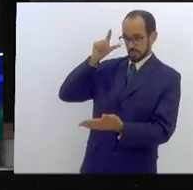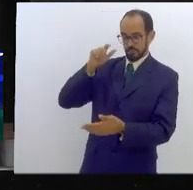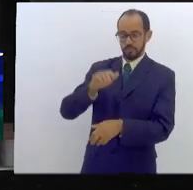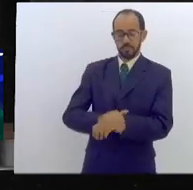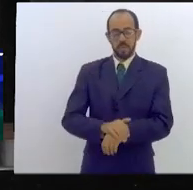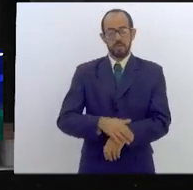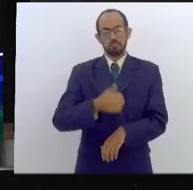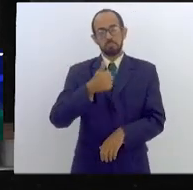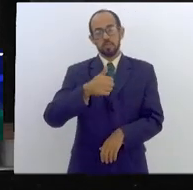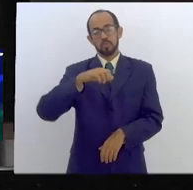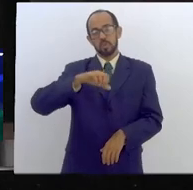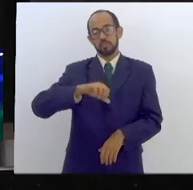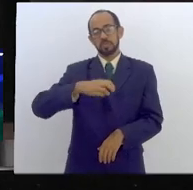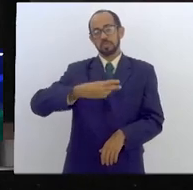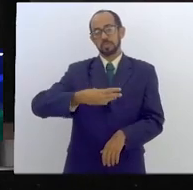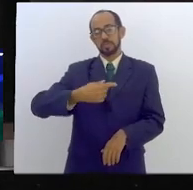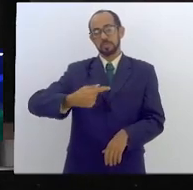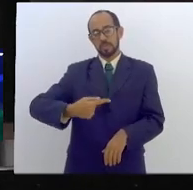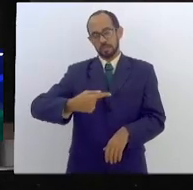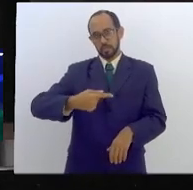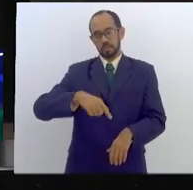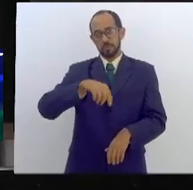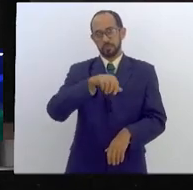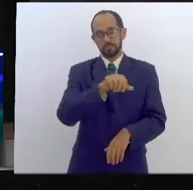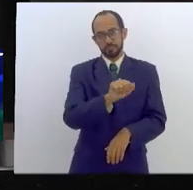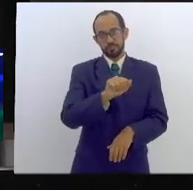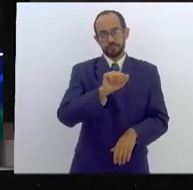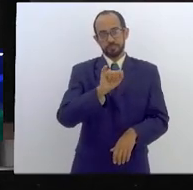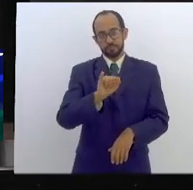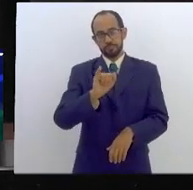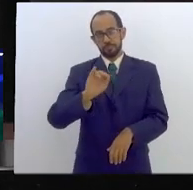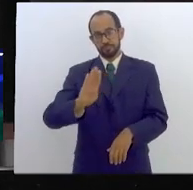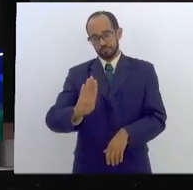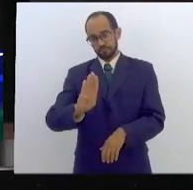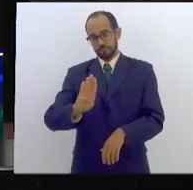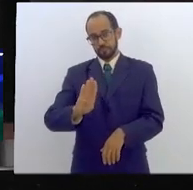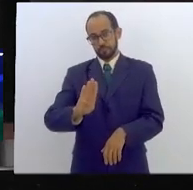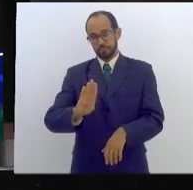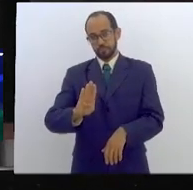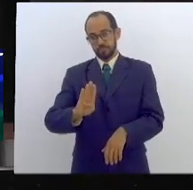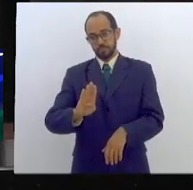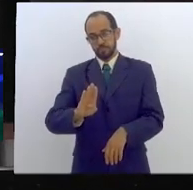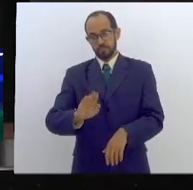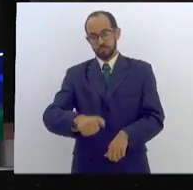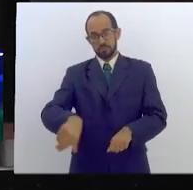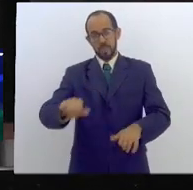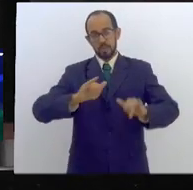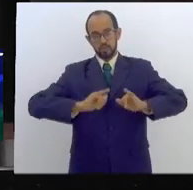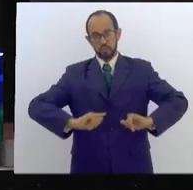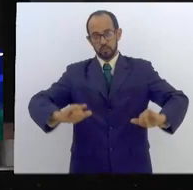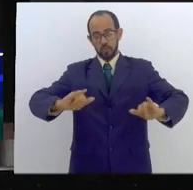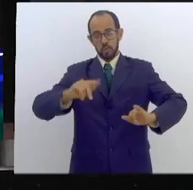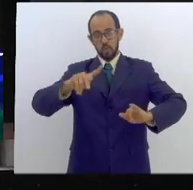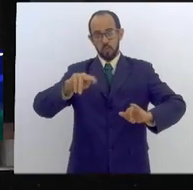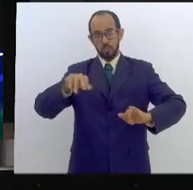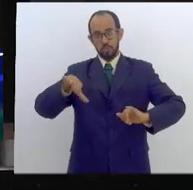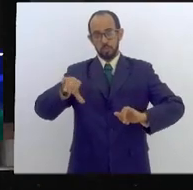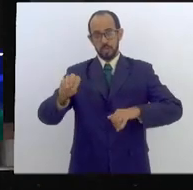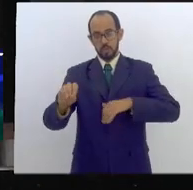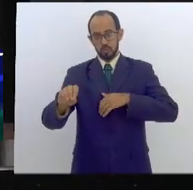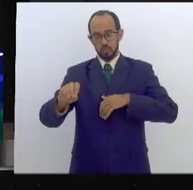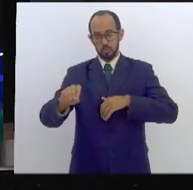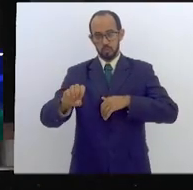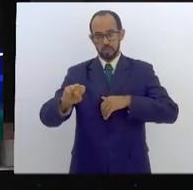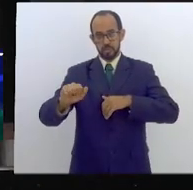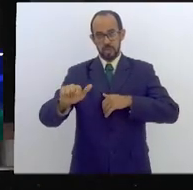1937, a Ação Integralista Brasileira lançou Plínio Salgado como candidato à